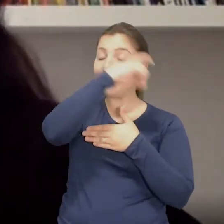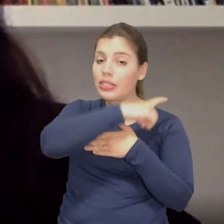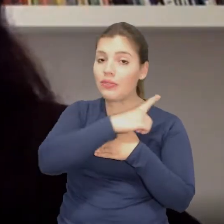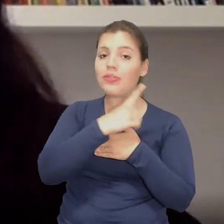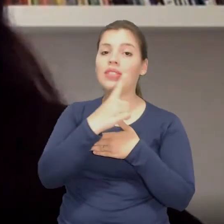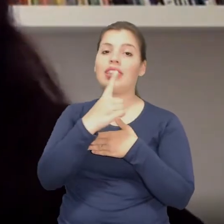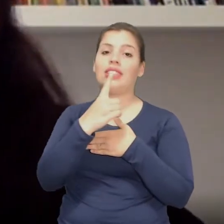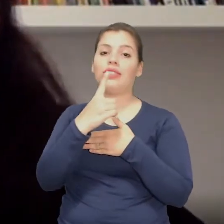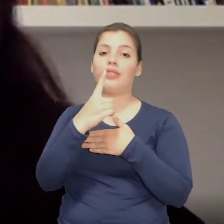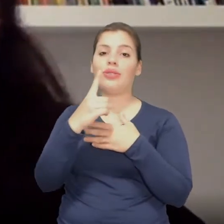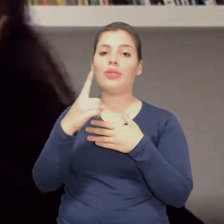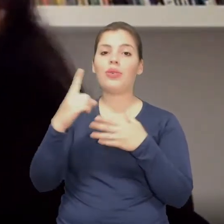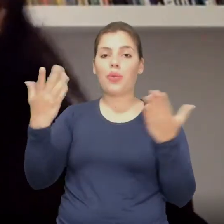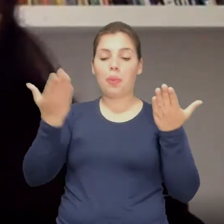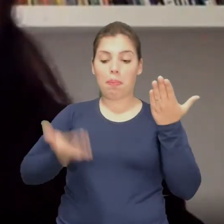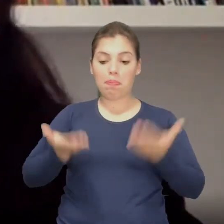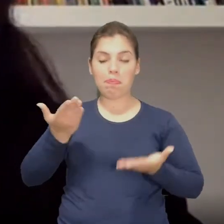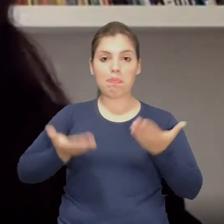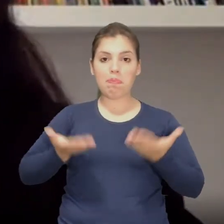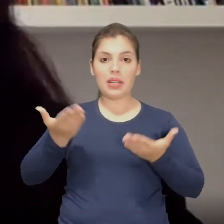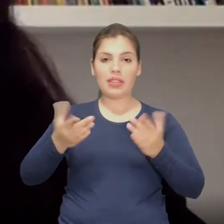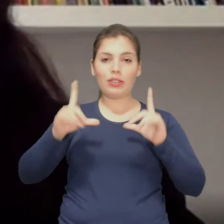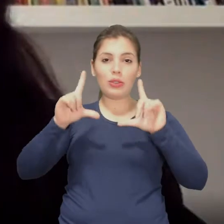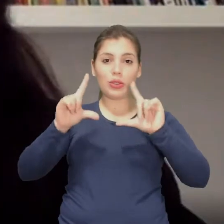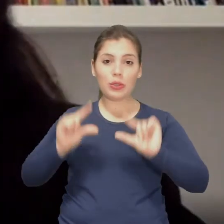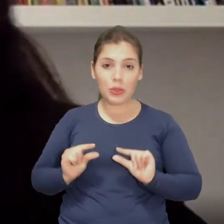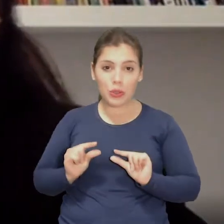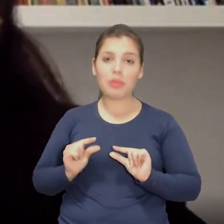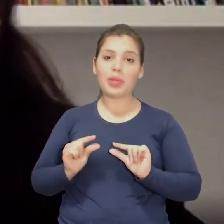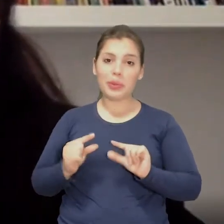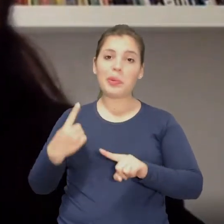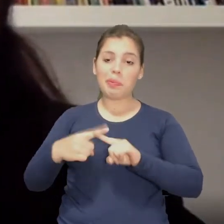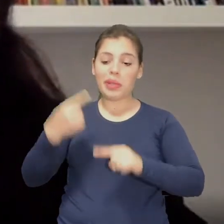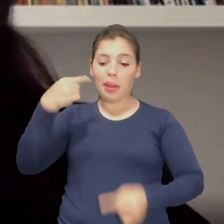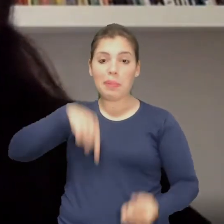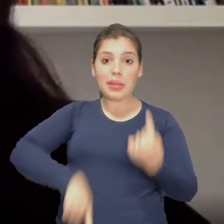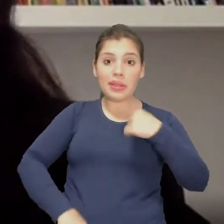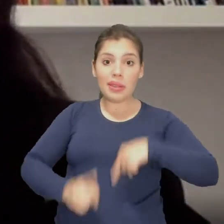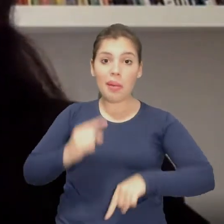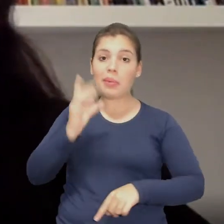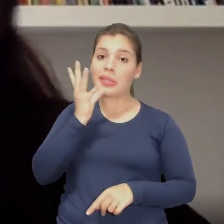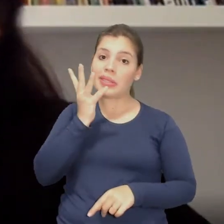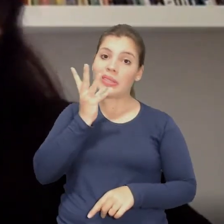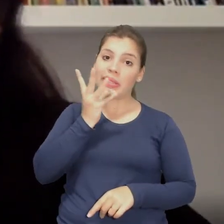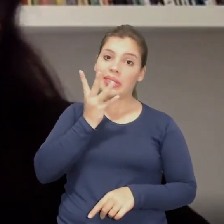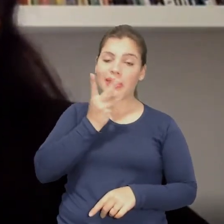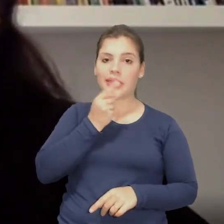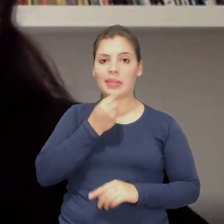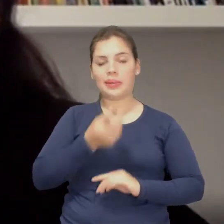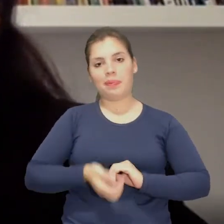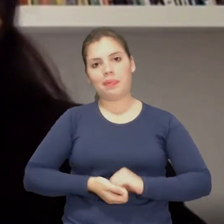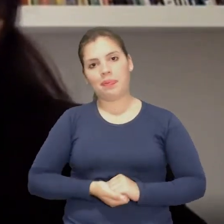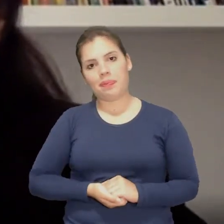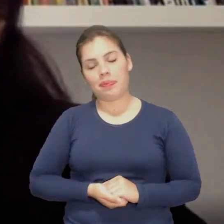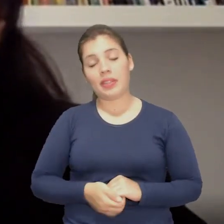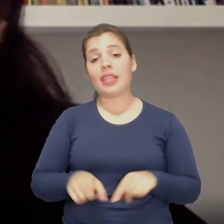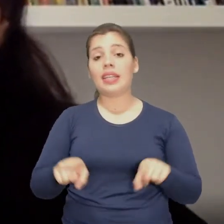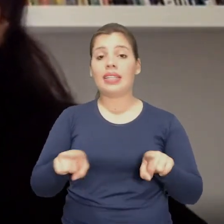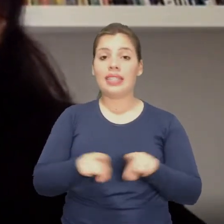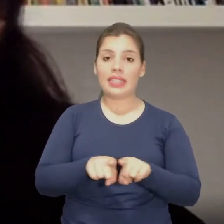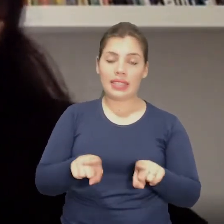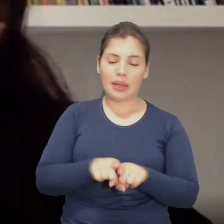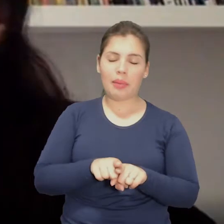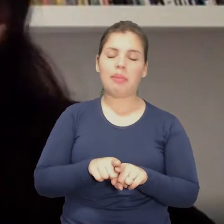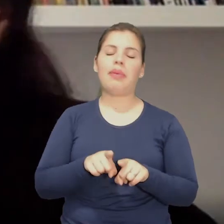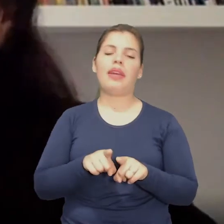dieta, porque o metabolismo fica muito baixo, o nosso corpo consome muito pouca energia. Além disso, uma outra